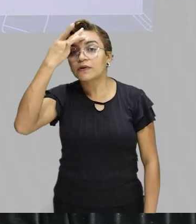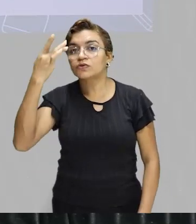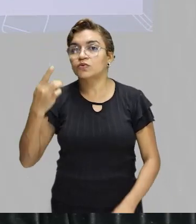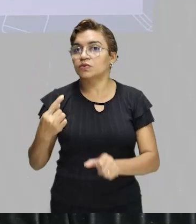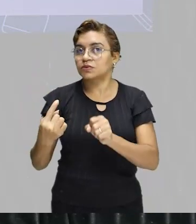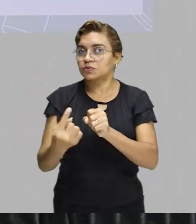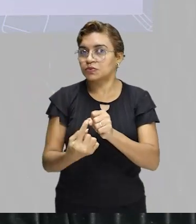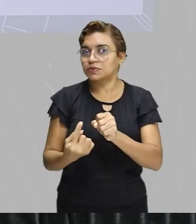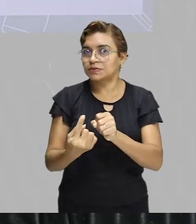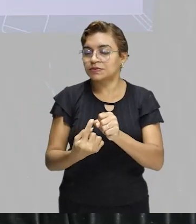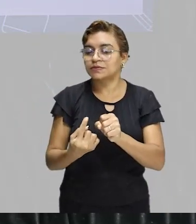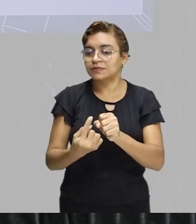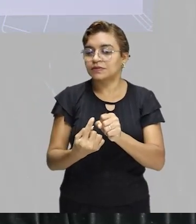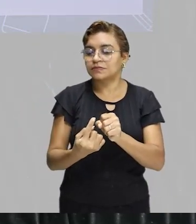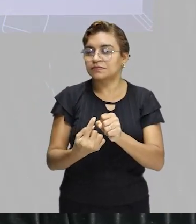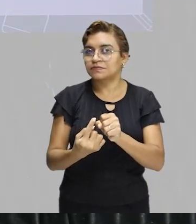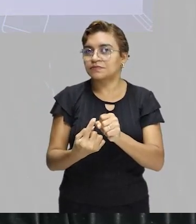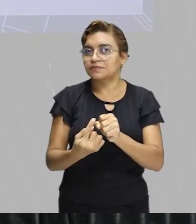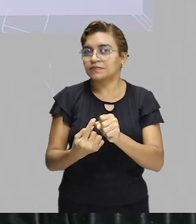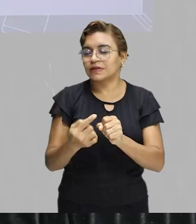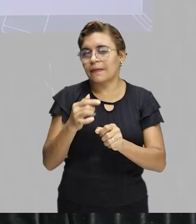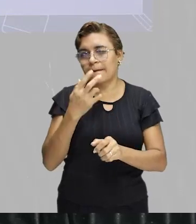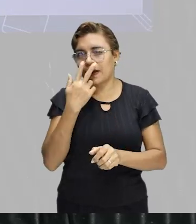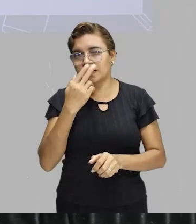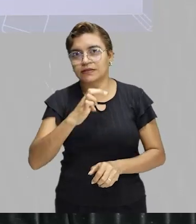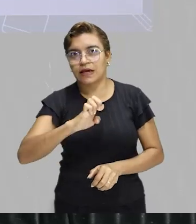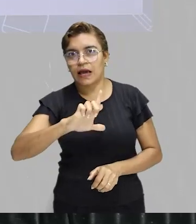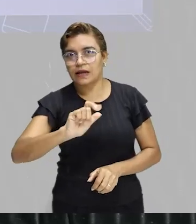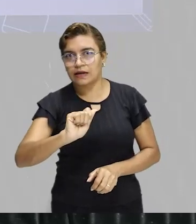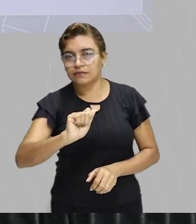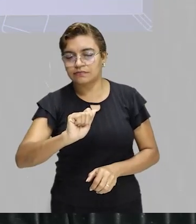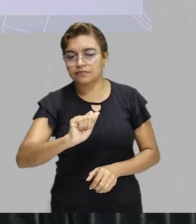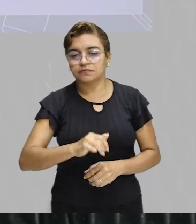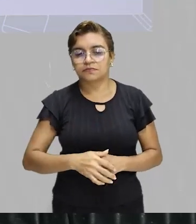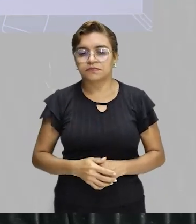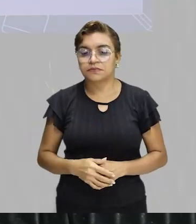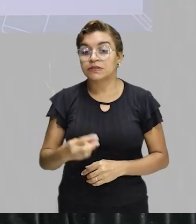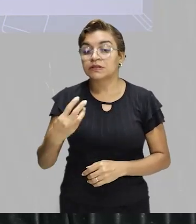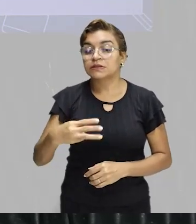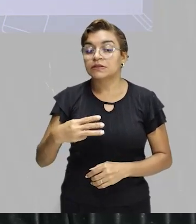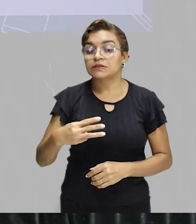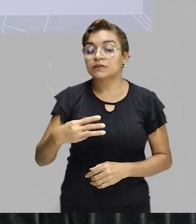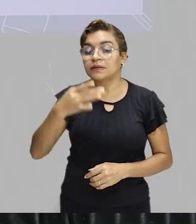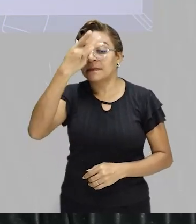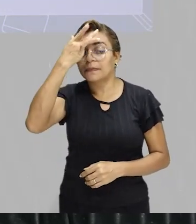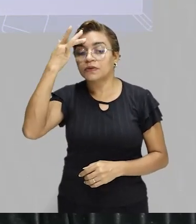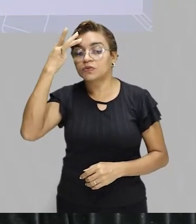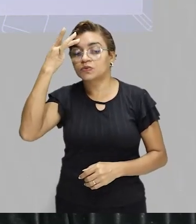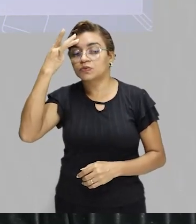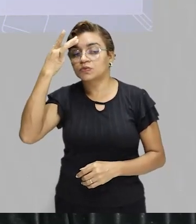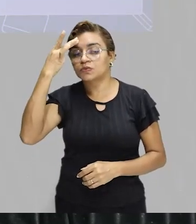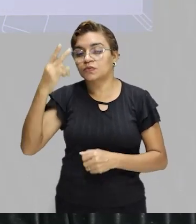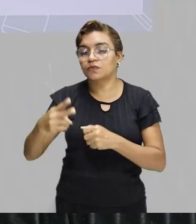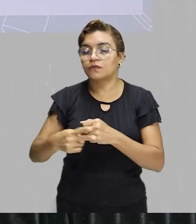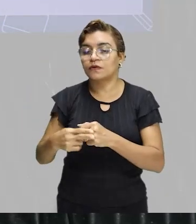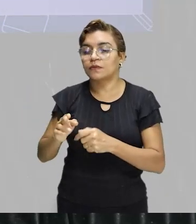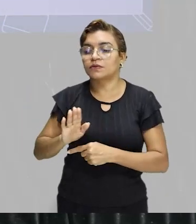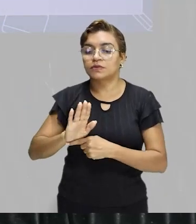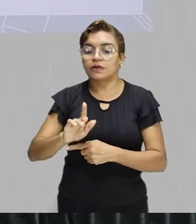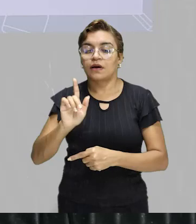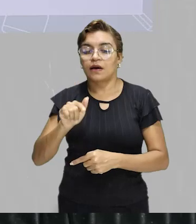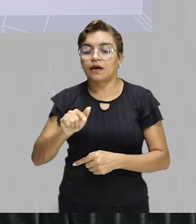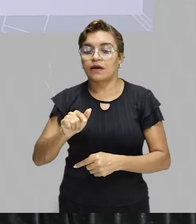singular. Esse nome próprio equivale a ela. Terceira pessoa, o meu verbo auxiliar é does. Então, eu tenho